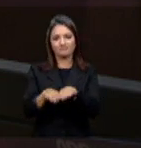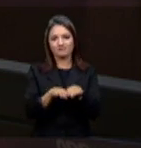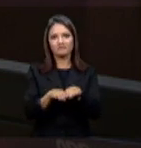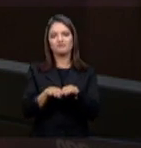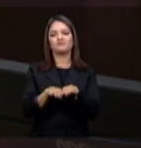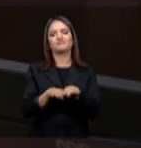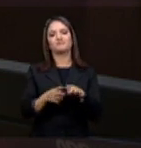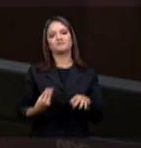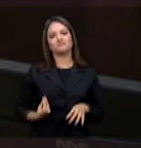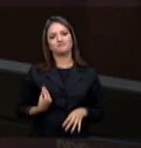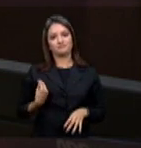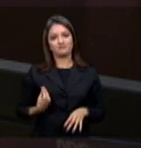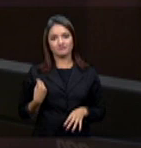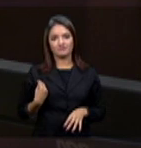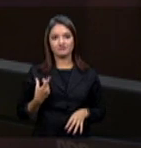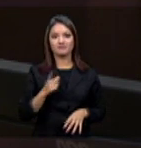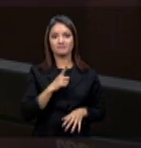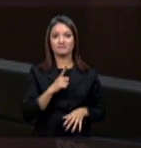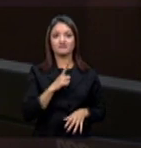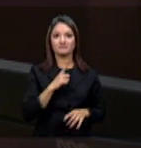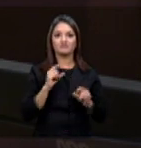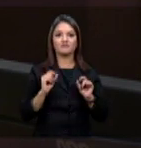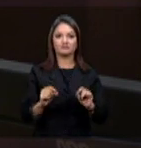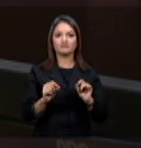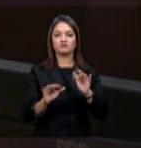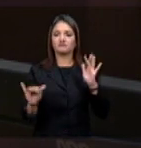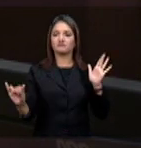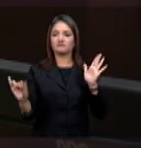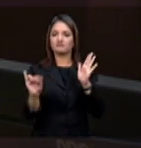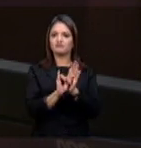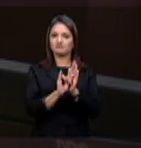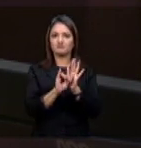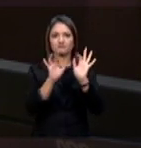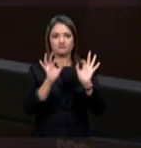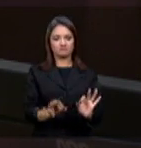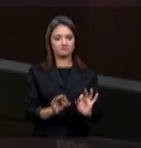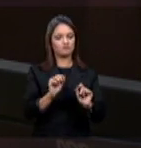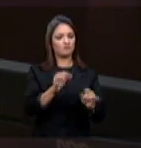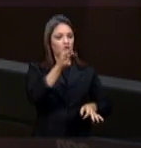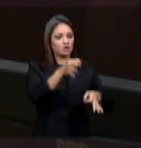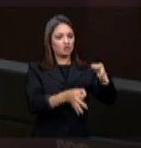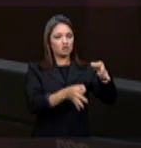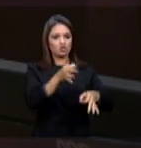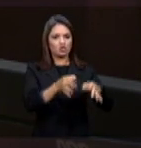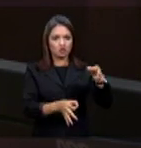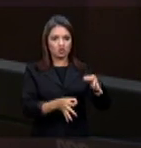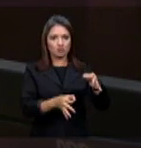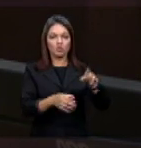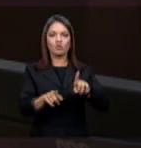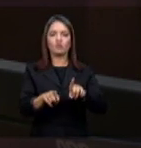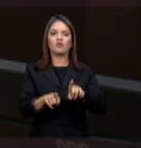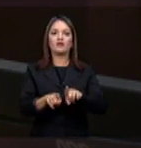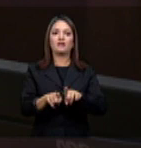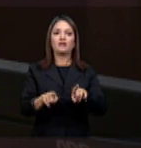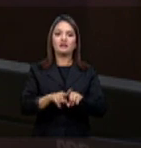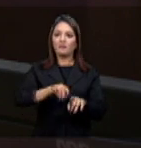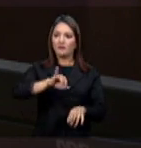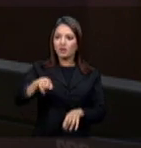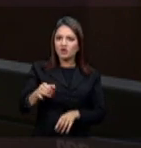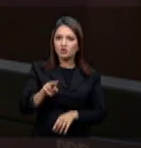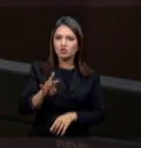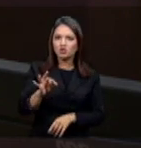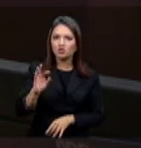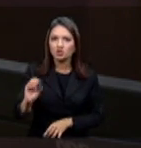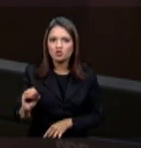realidade material para que haja uma verdadeira identidade entre o justo e o jurídico nós